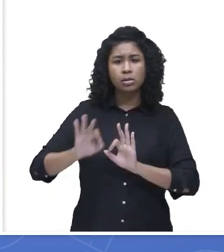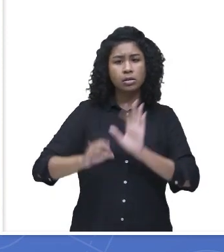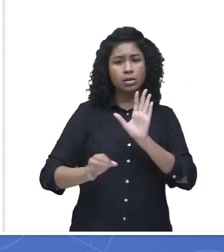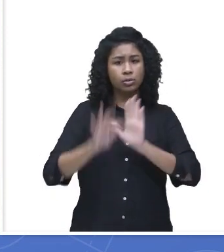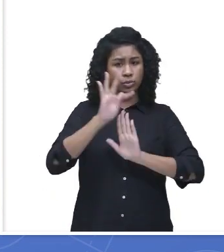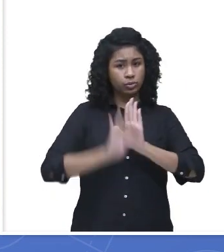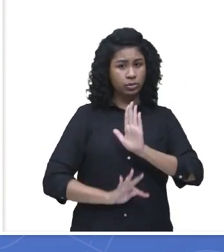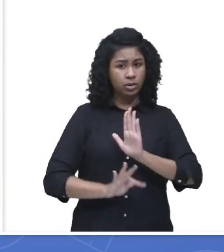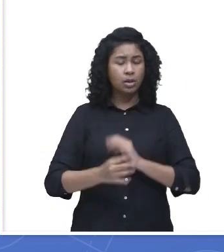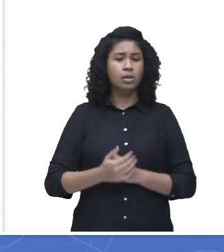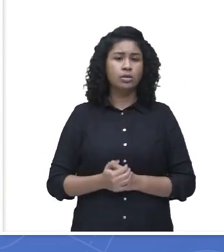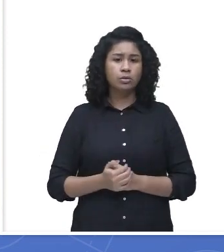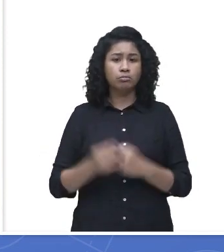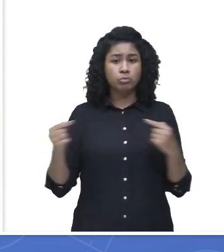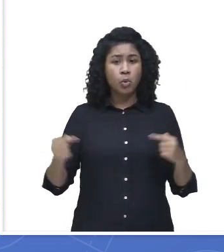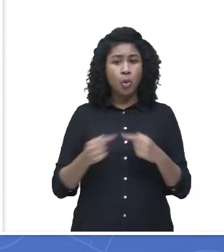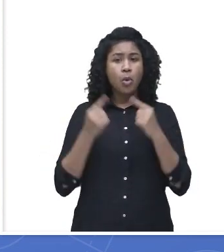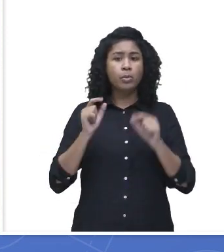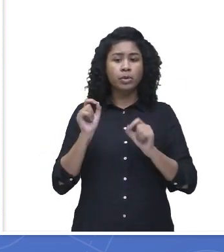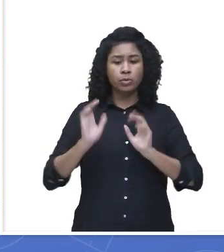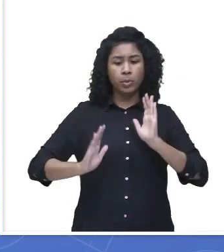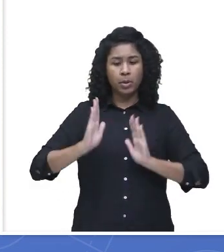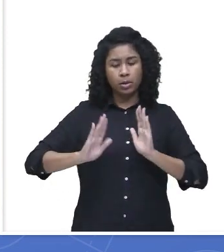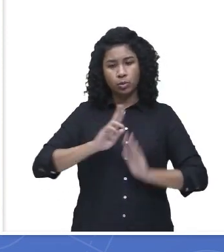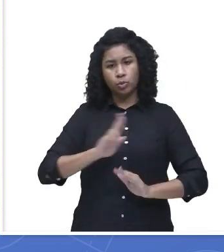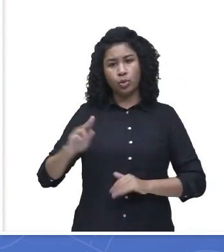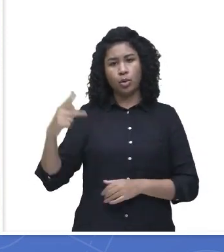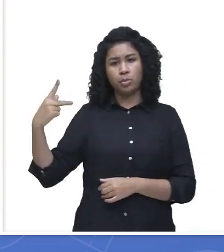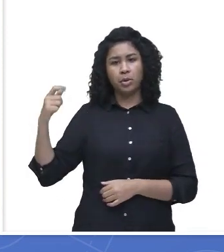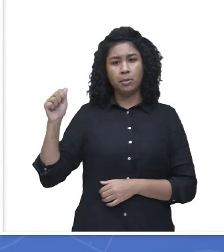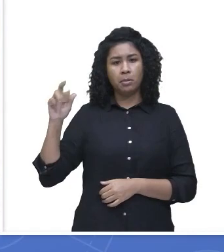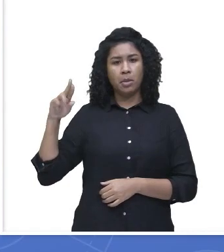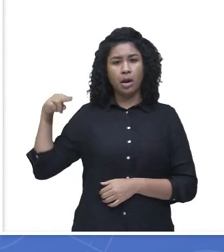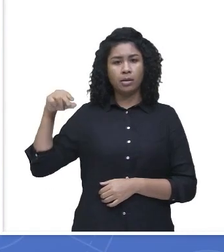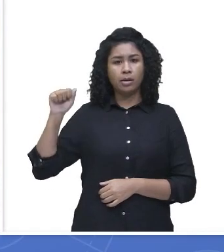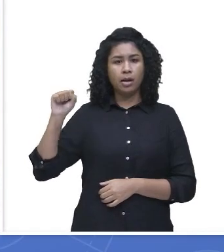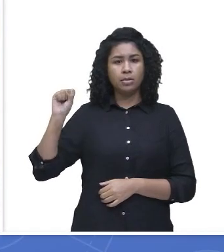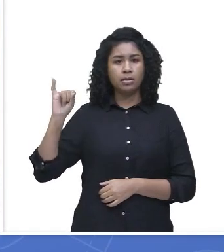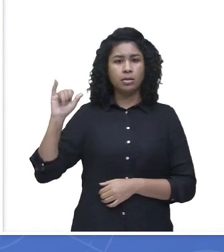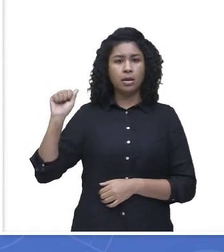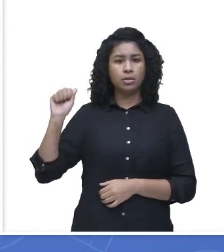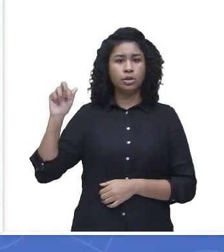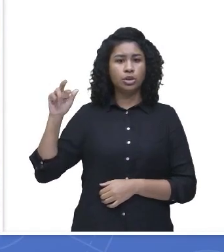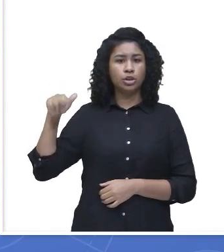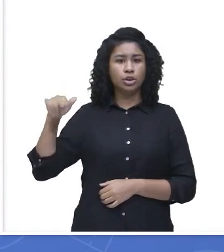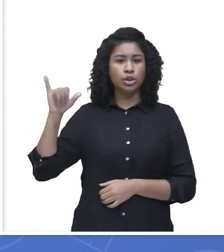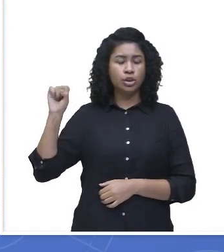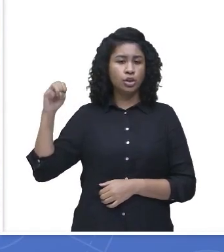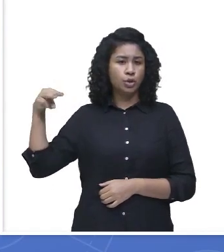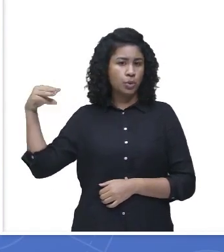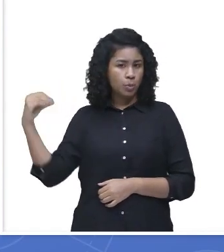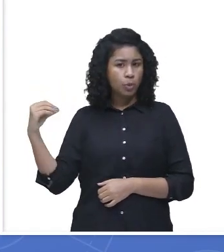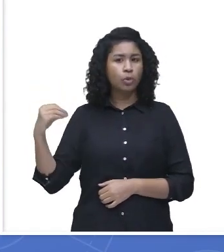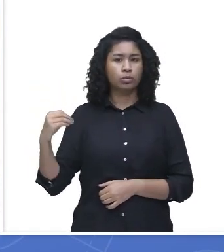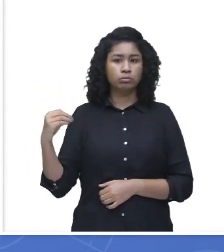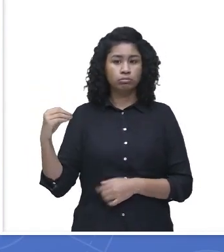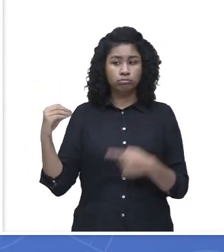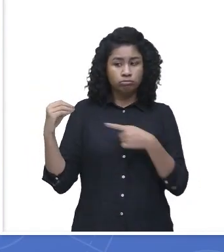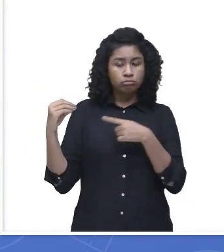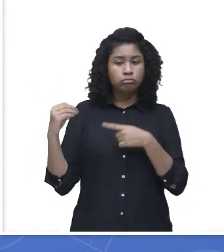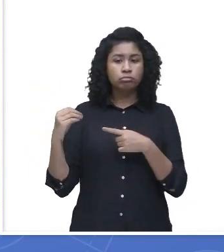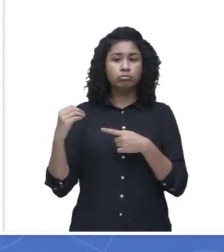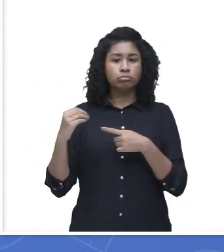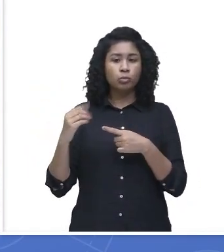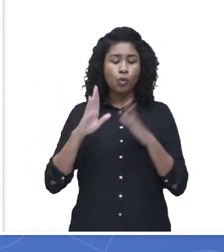ligado ao parnasianismo, certo? A essa escola literária que preza pela forma. Então, observe que esses são os pontos que